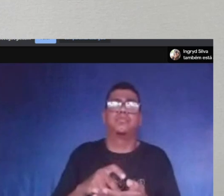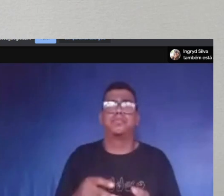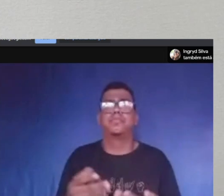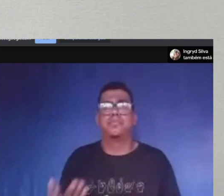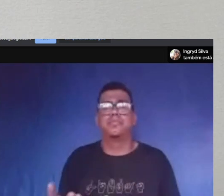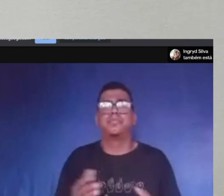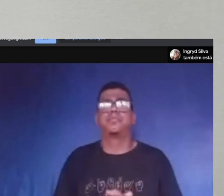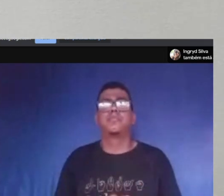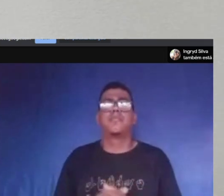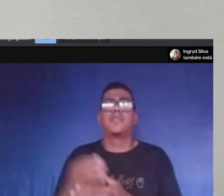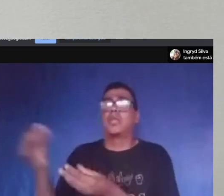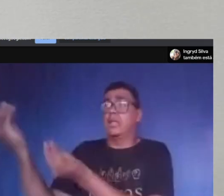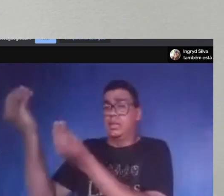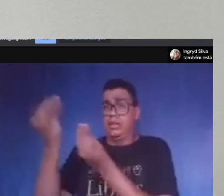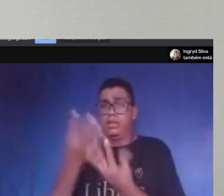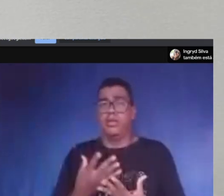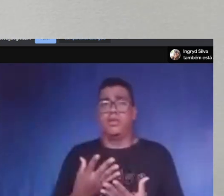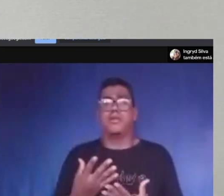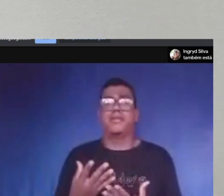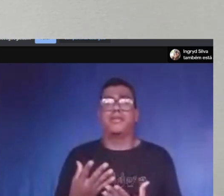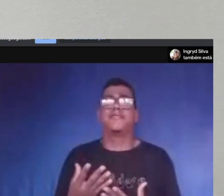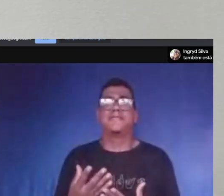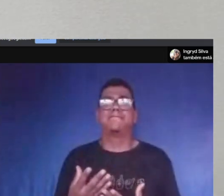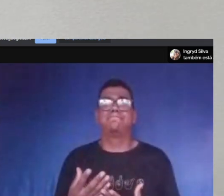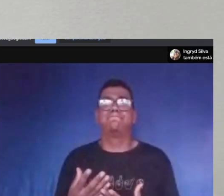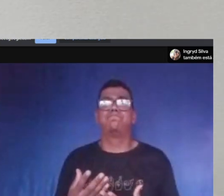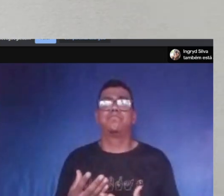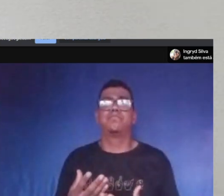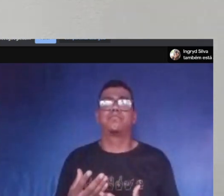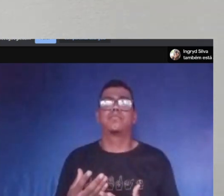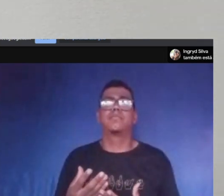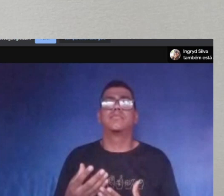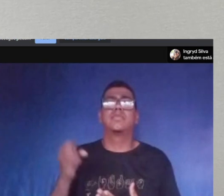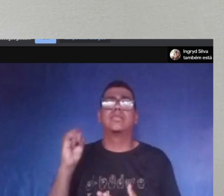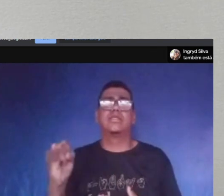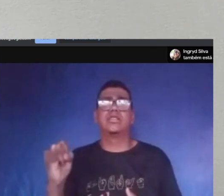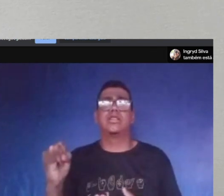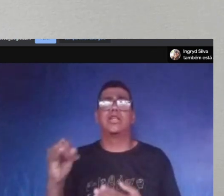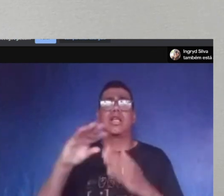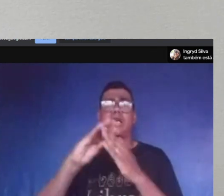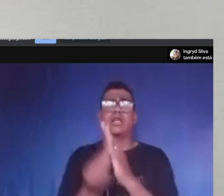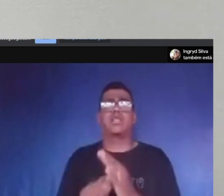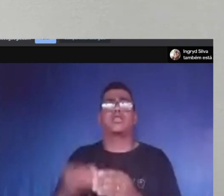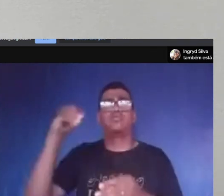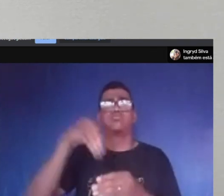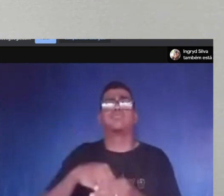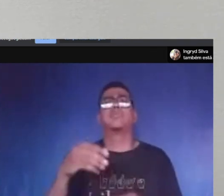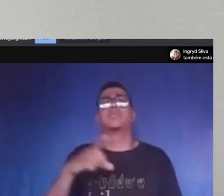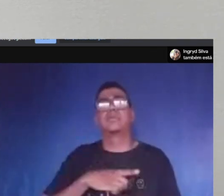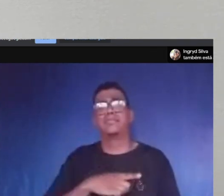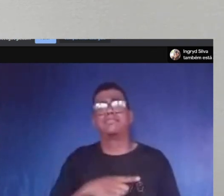ela fala equilíbrio, né? Porque Deus não nos deu um espírito de covardia, mas de poder, de amor e de